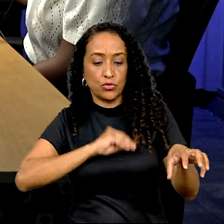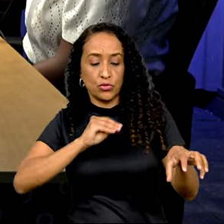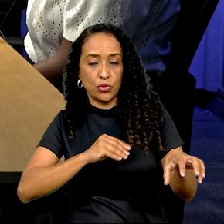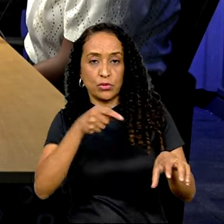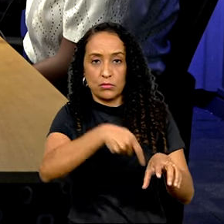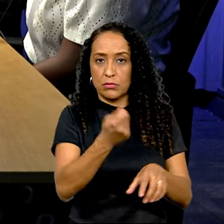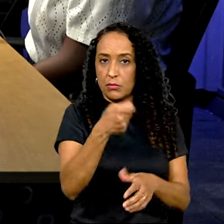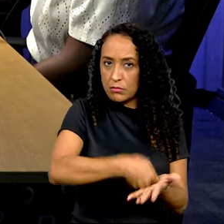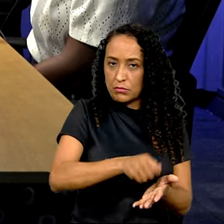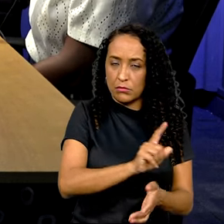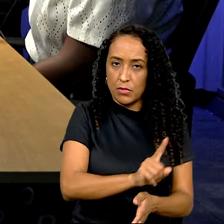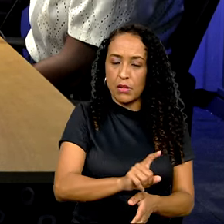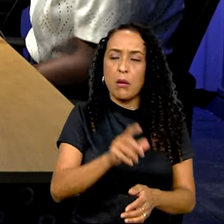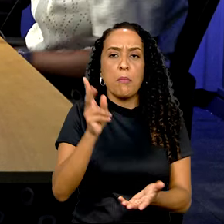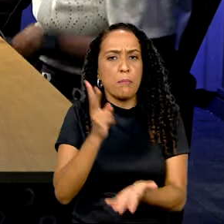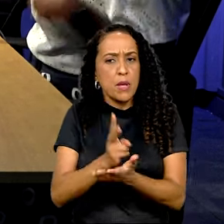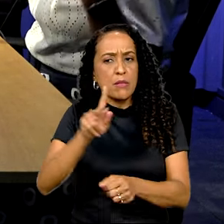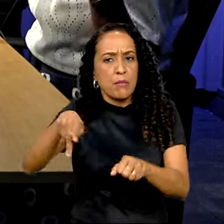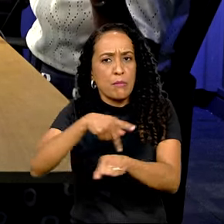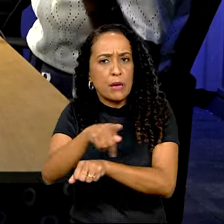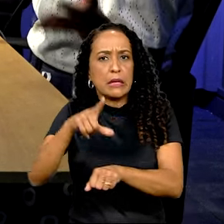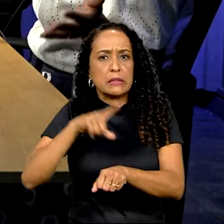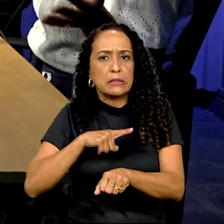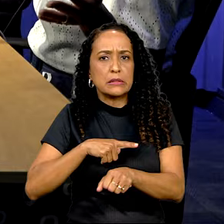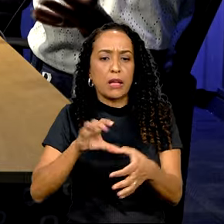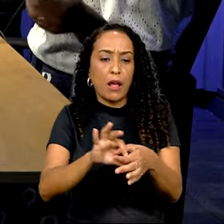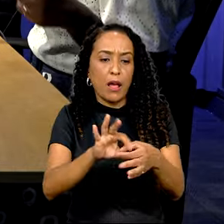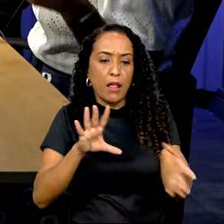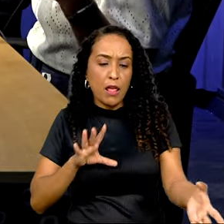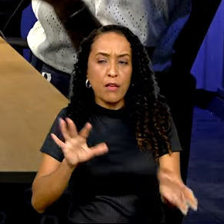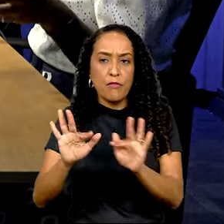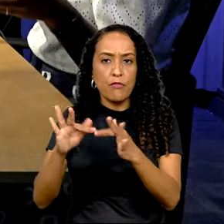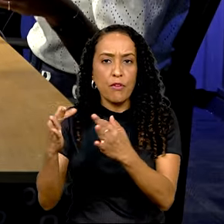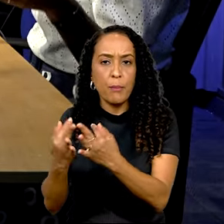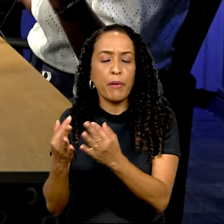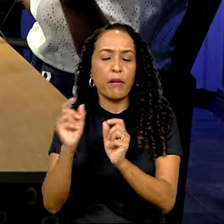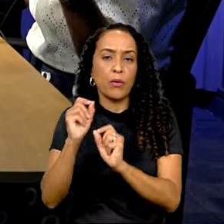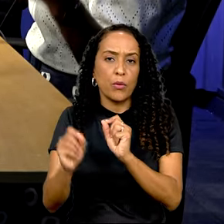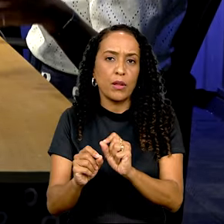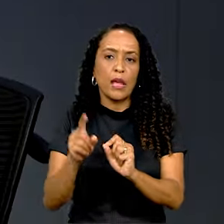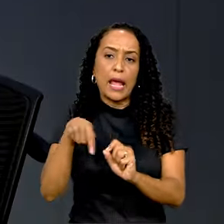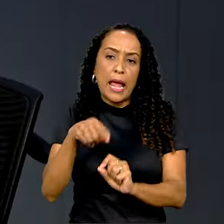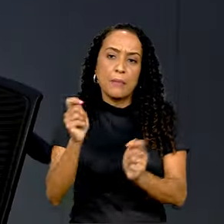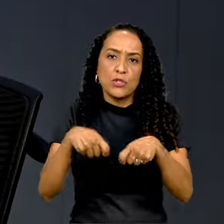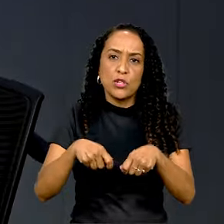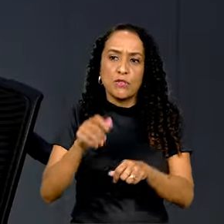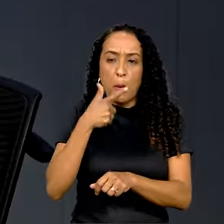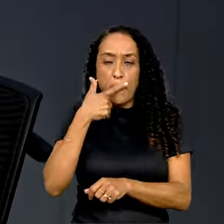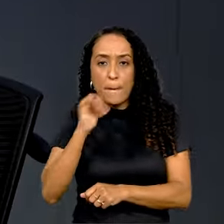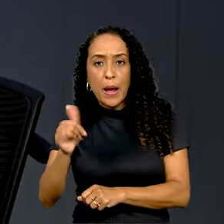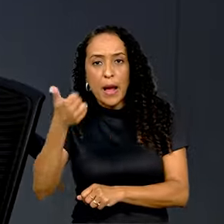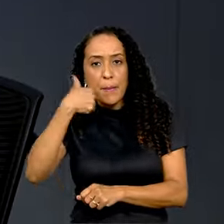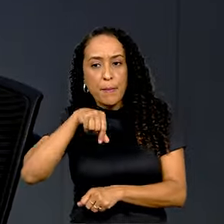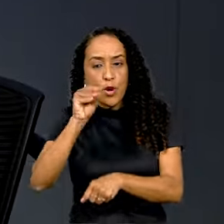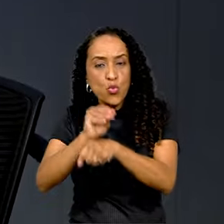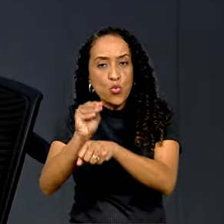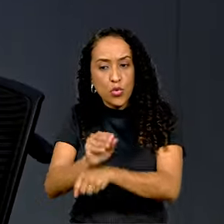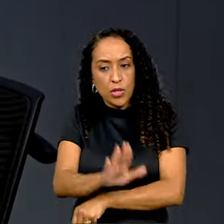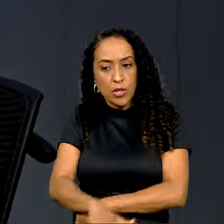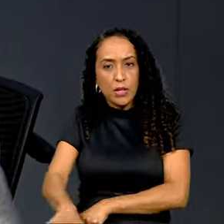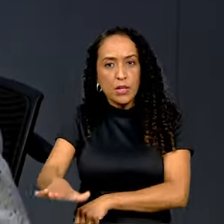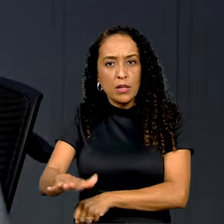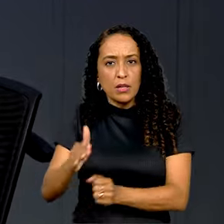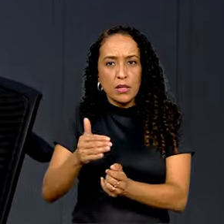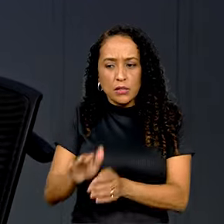remunerado mesmo aqueles países que t a licença parental que é uma licença em que os pais cuidam das